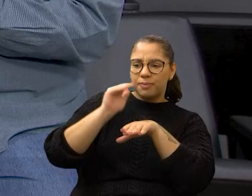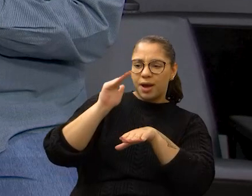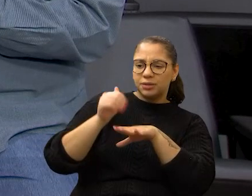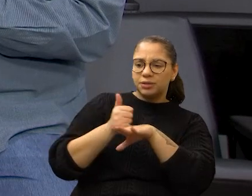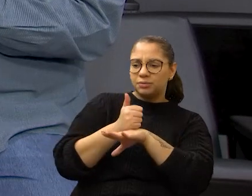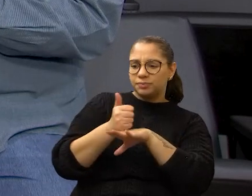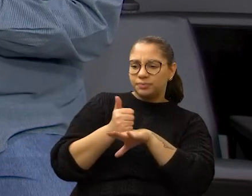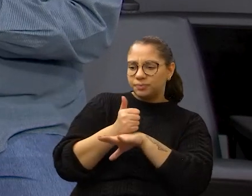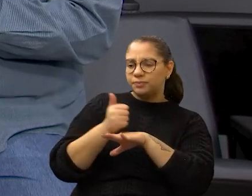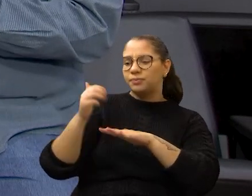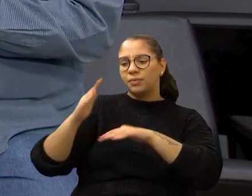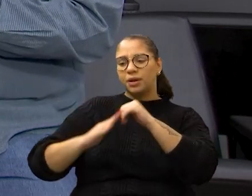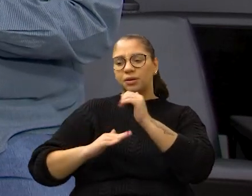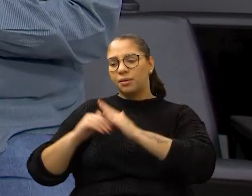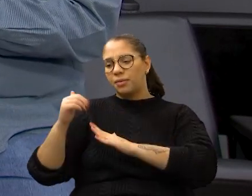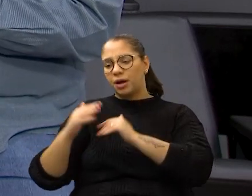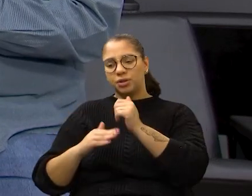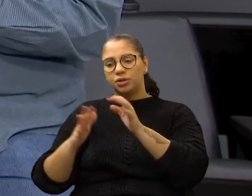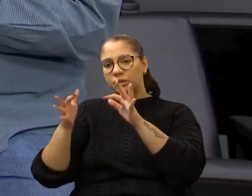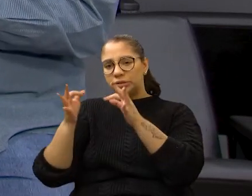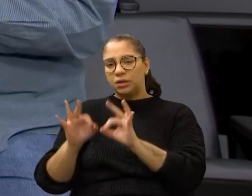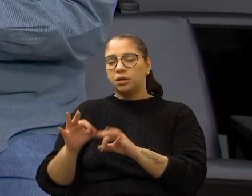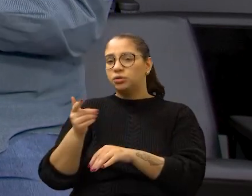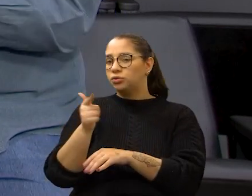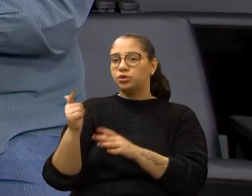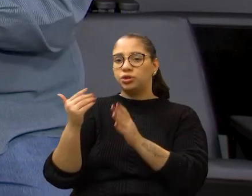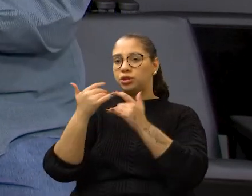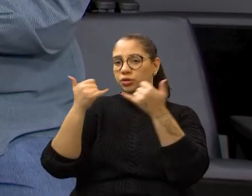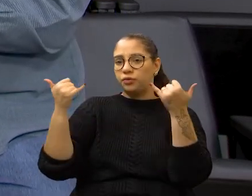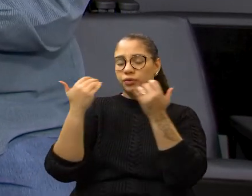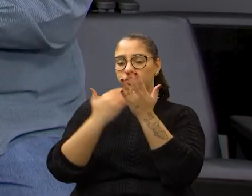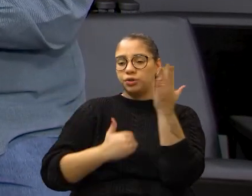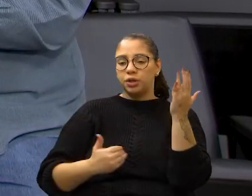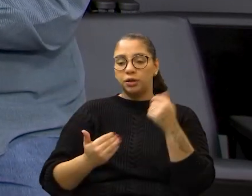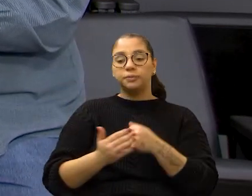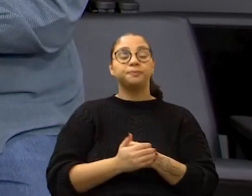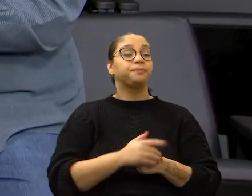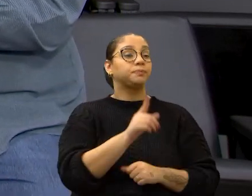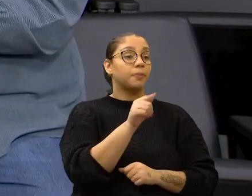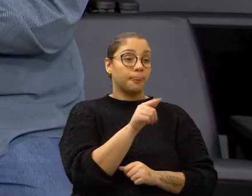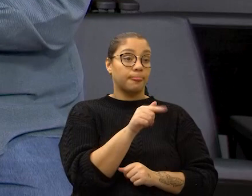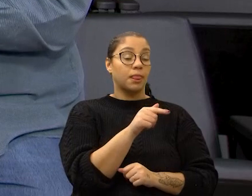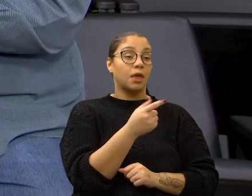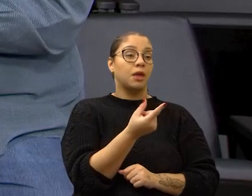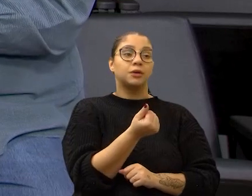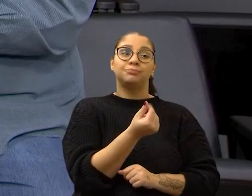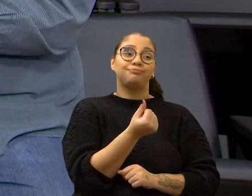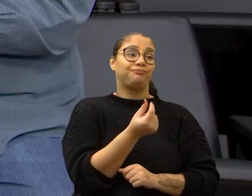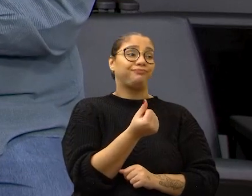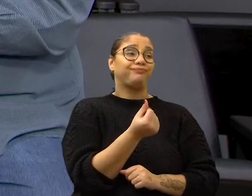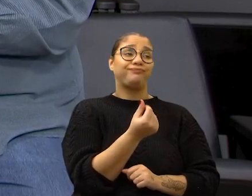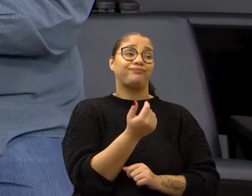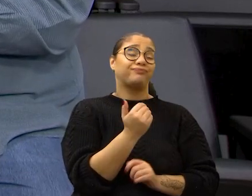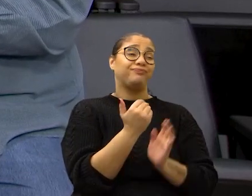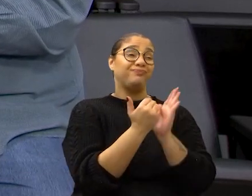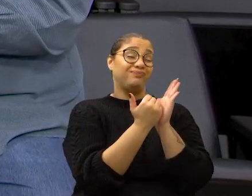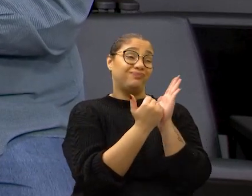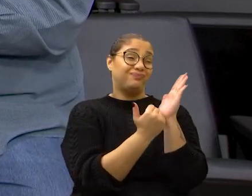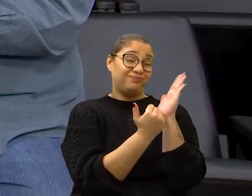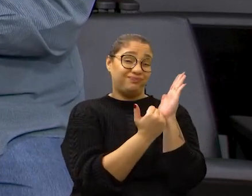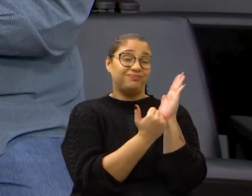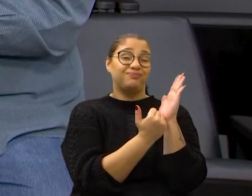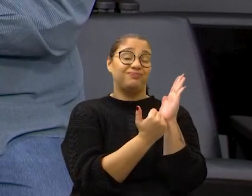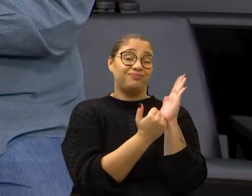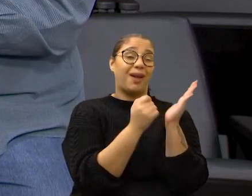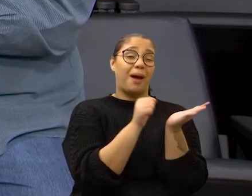desses profissionais, que na prática não estava se configurando a retirada desses fios? É um valor muito pequeno,